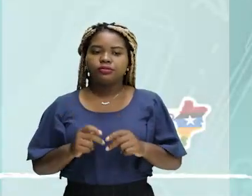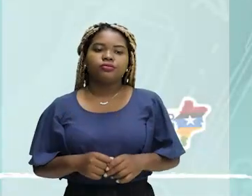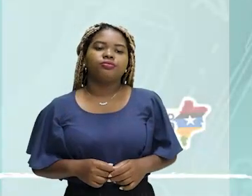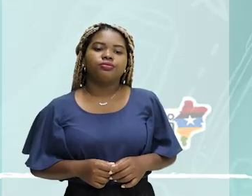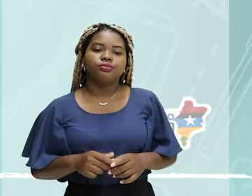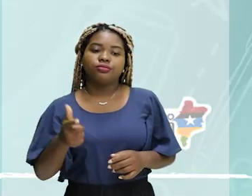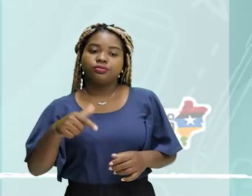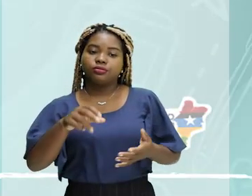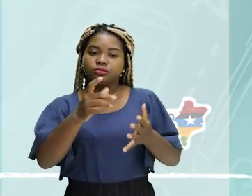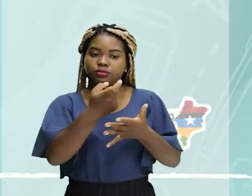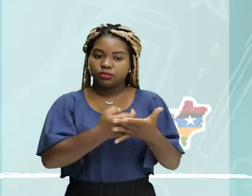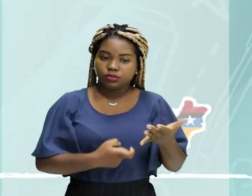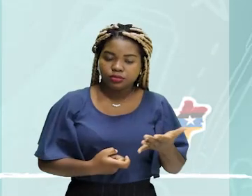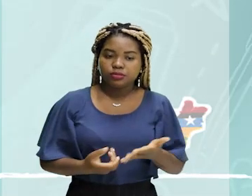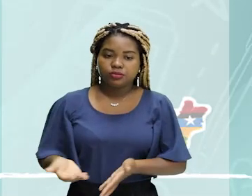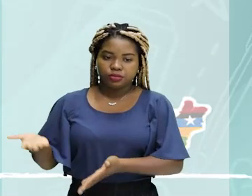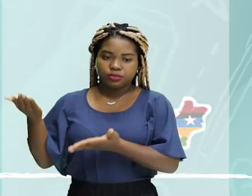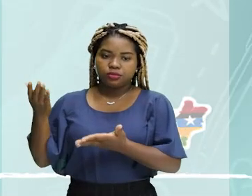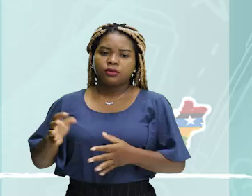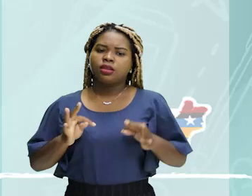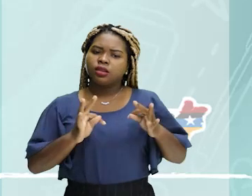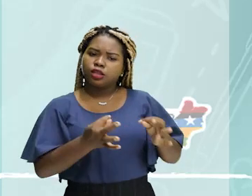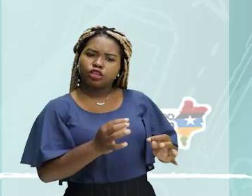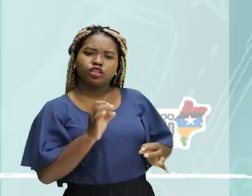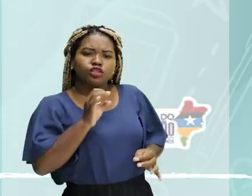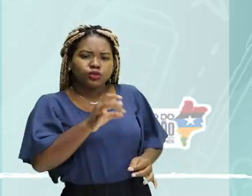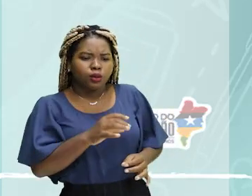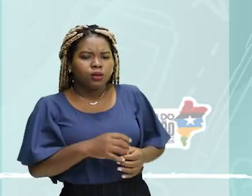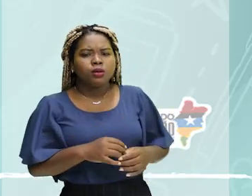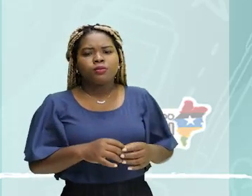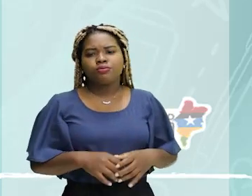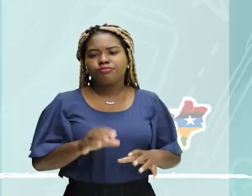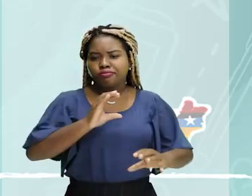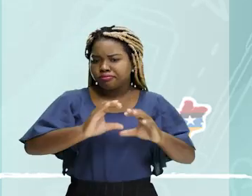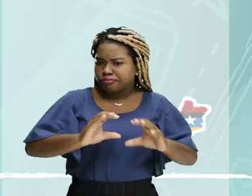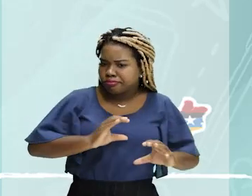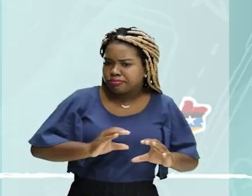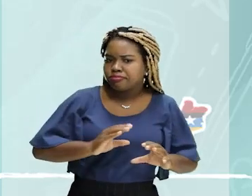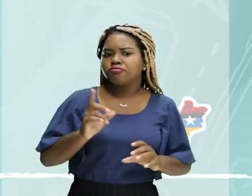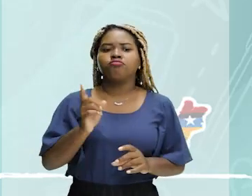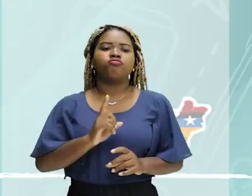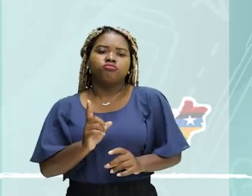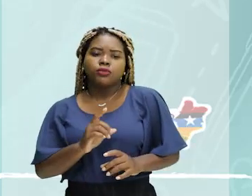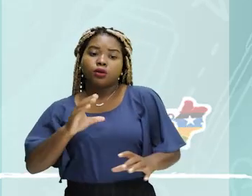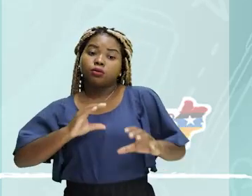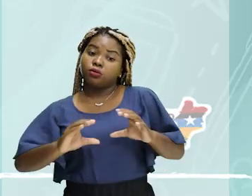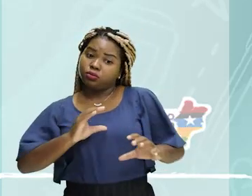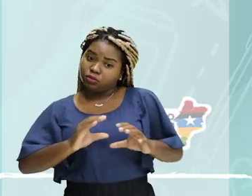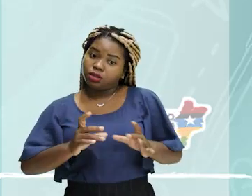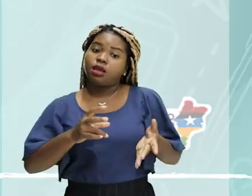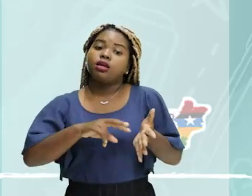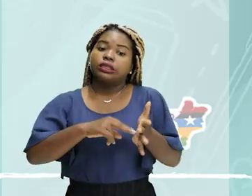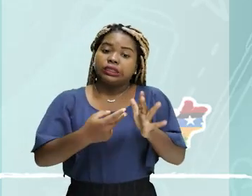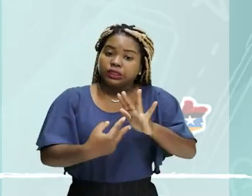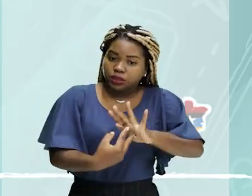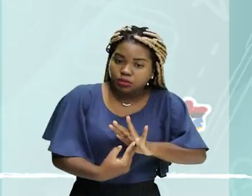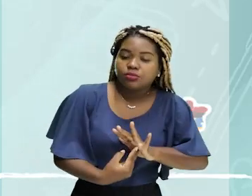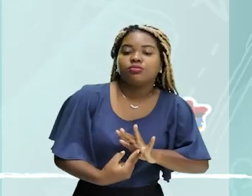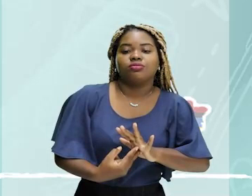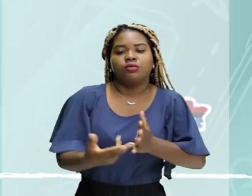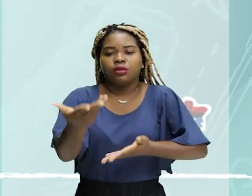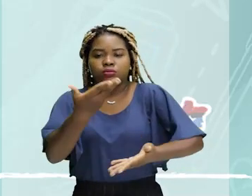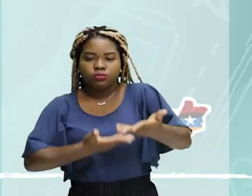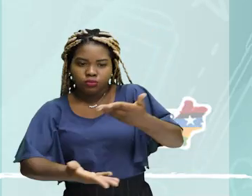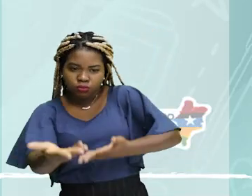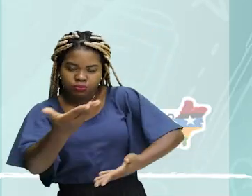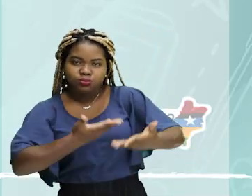tecnologia não é apenas um canal para se comunicar, cuja comunicação traz o significado de ação recíproca que ocorre entre o